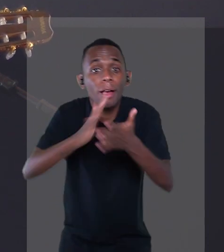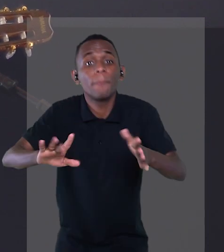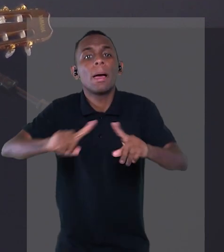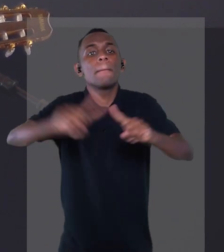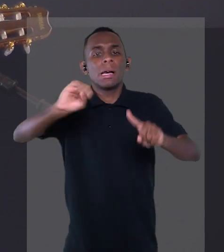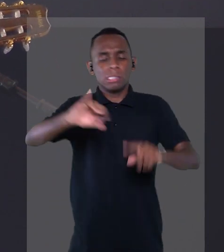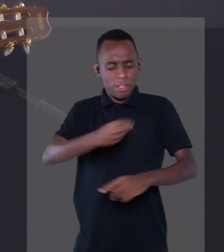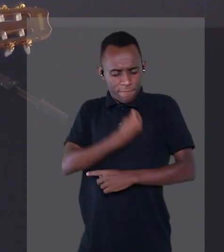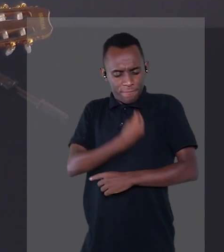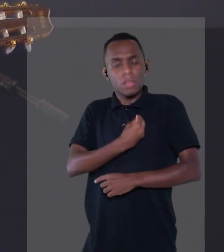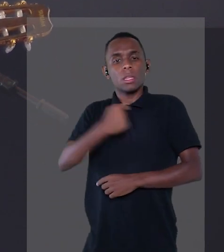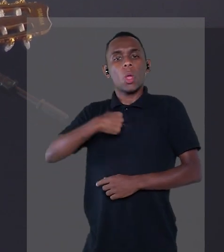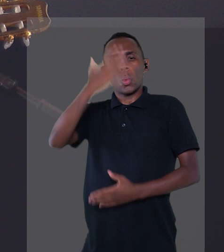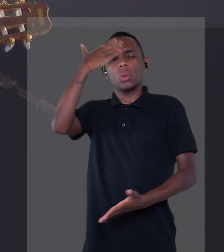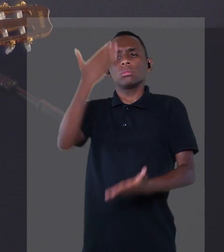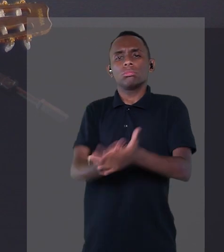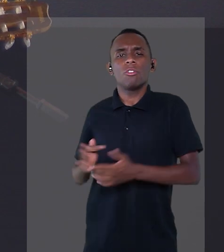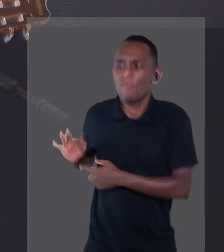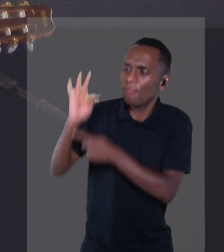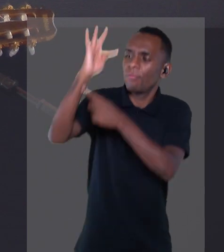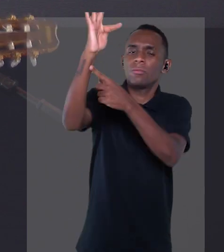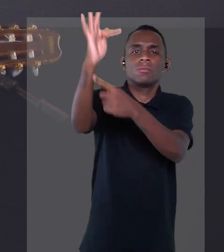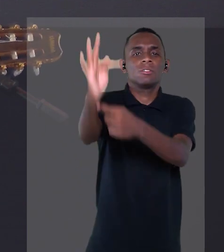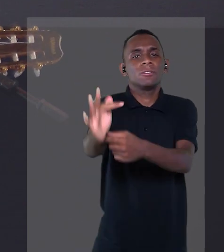houver vida haverá.